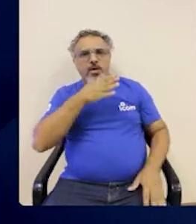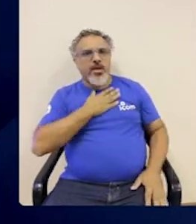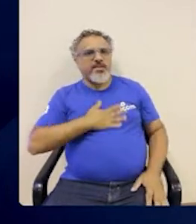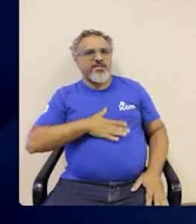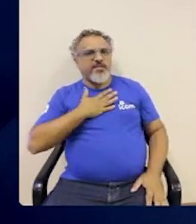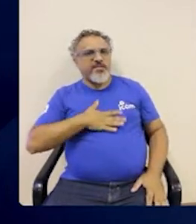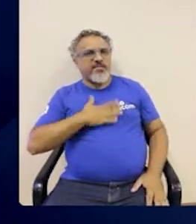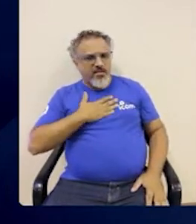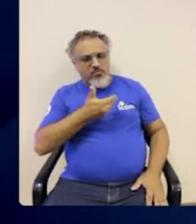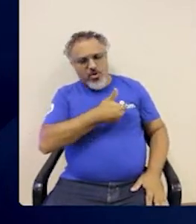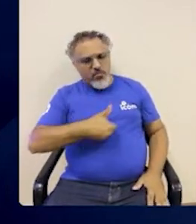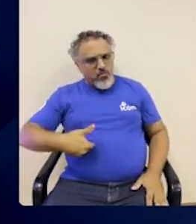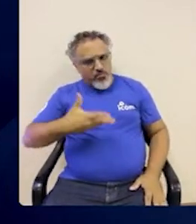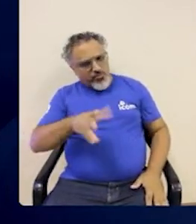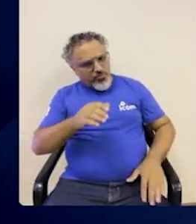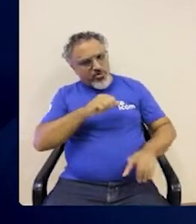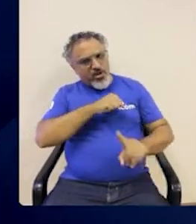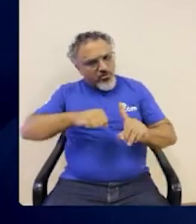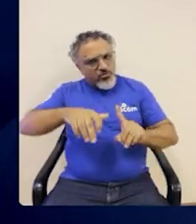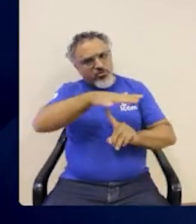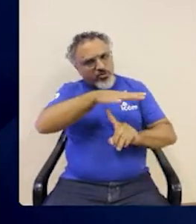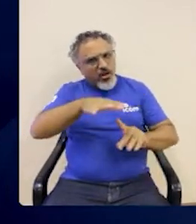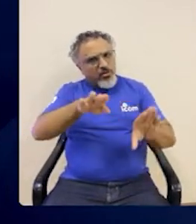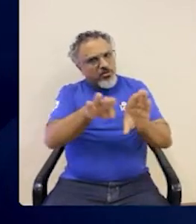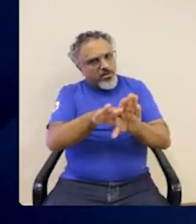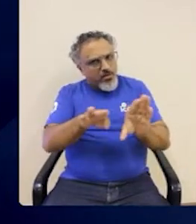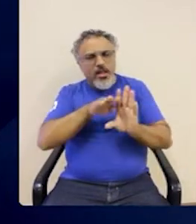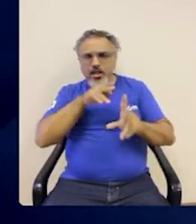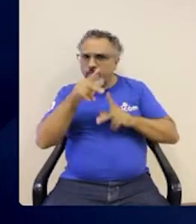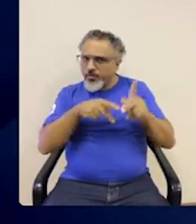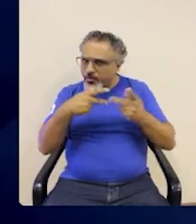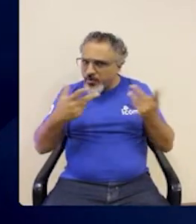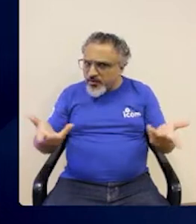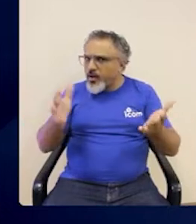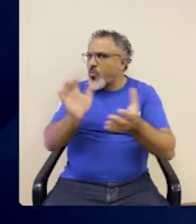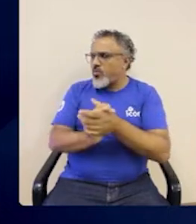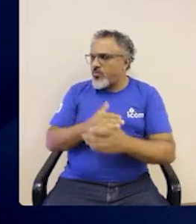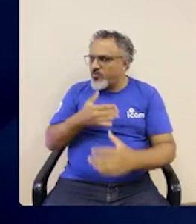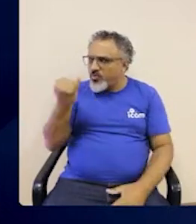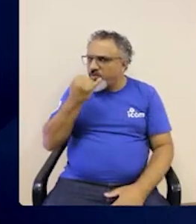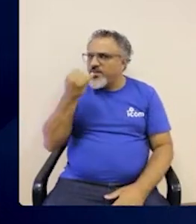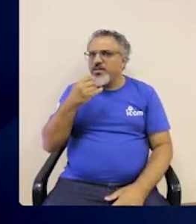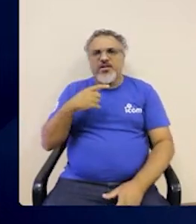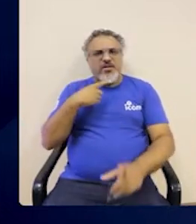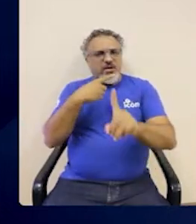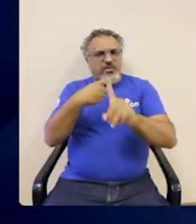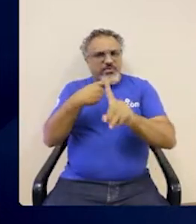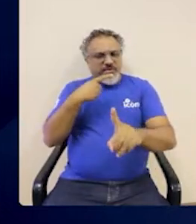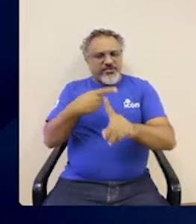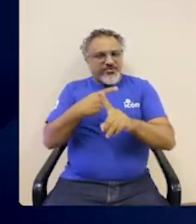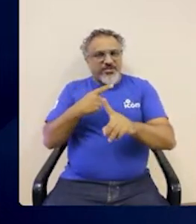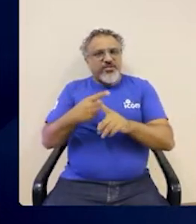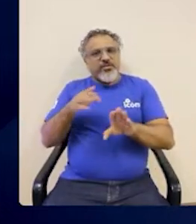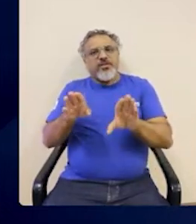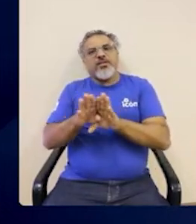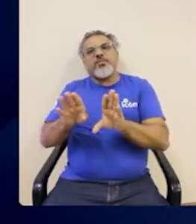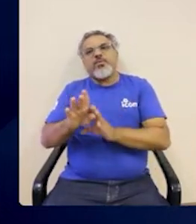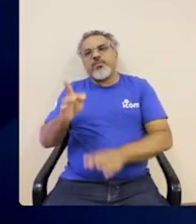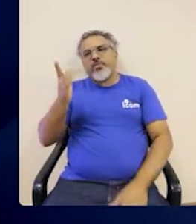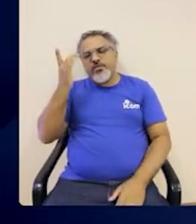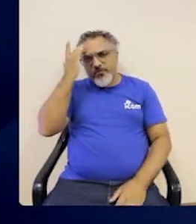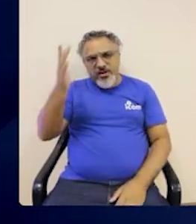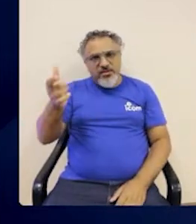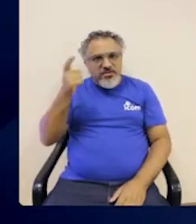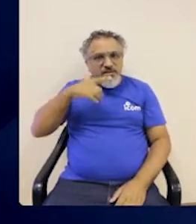bem público da sociedade e da população. E isso tem algumas questões bem positivas e uma facilidade, pelo menos